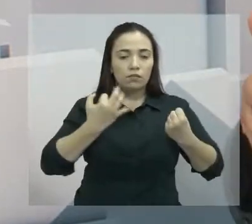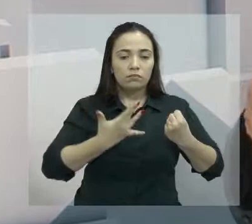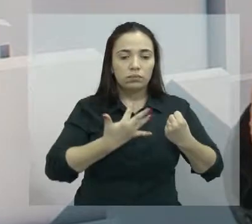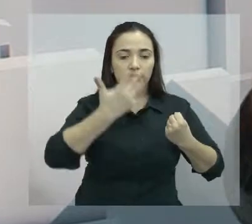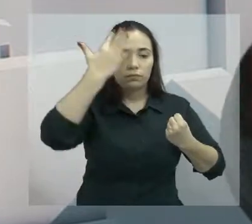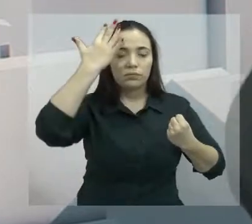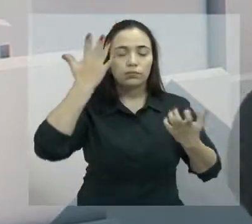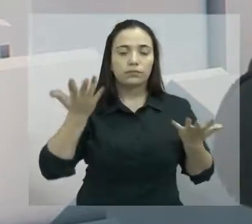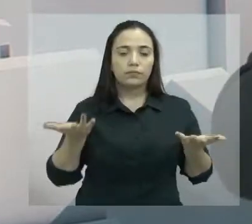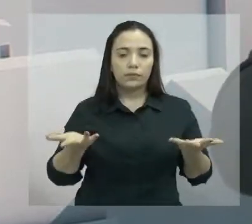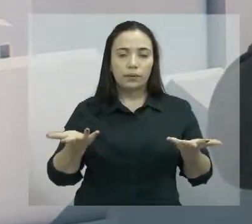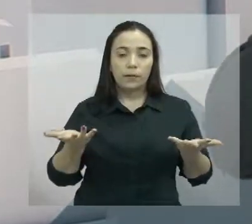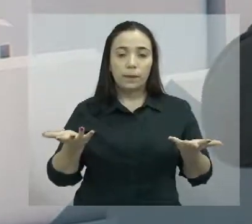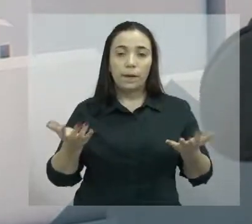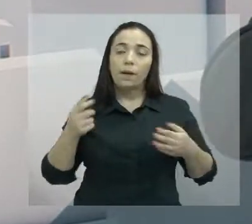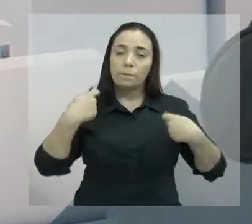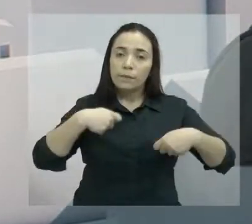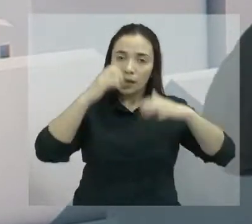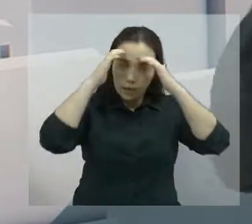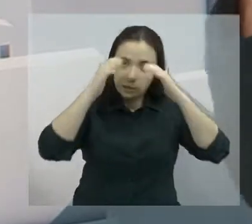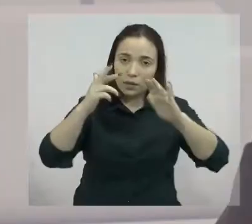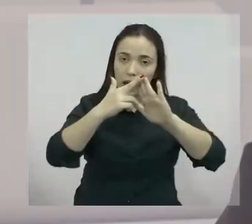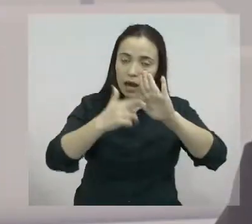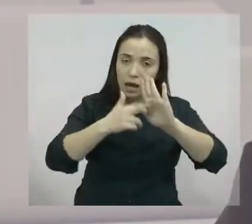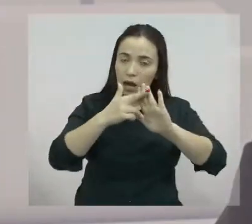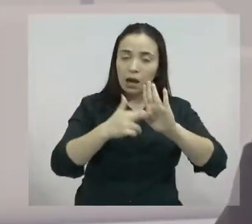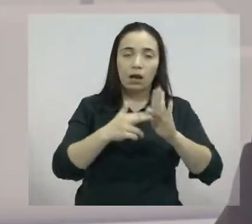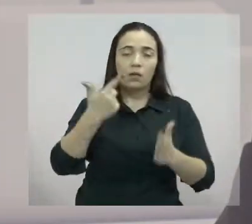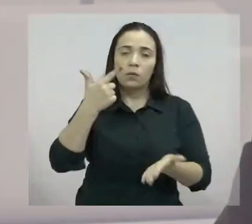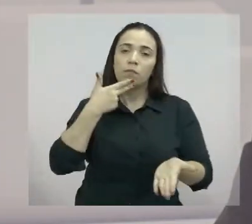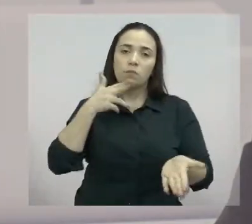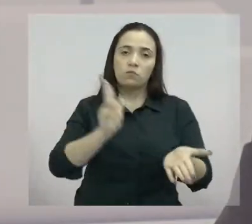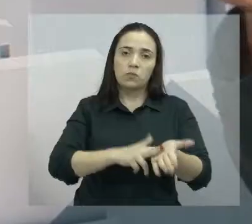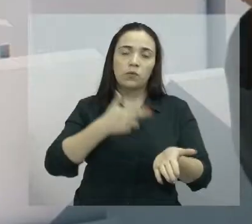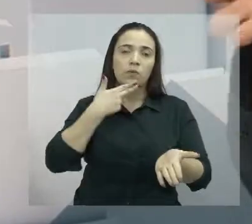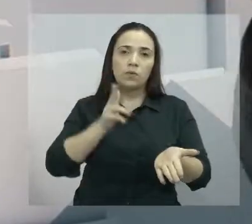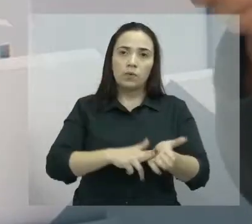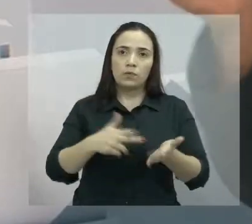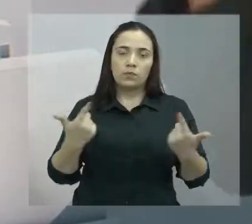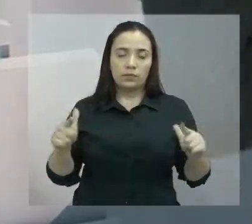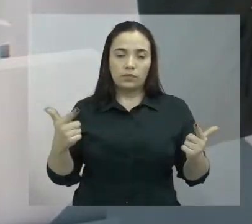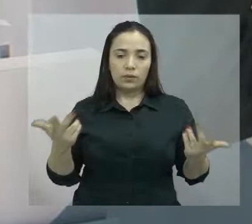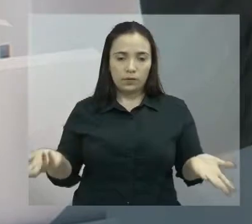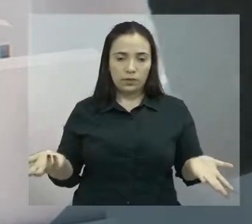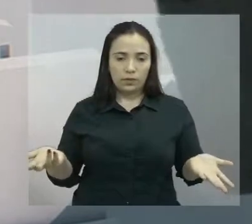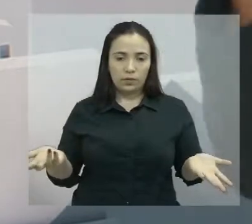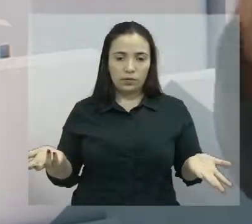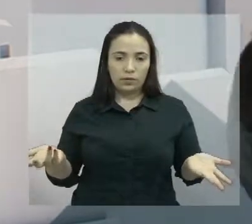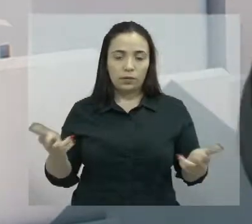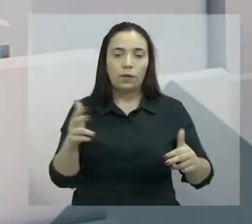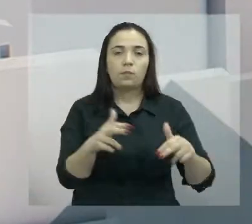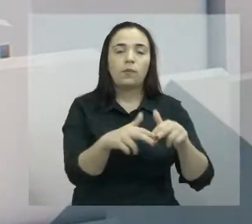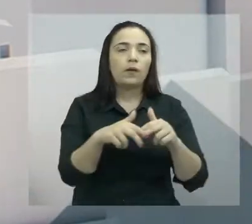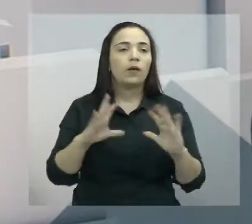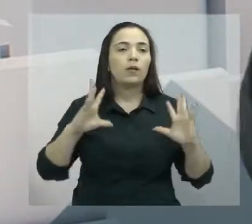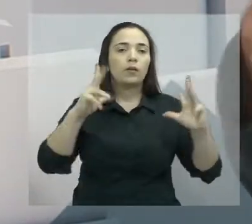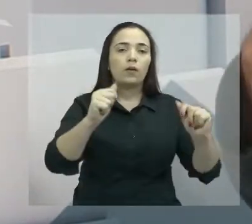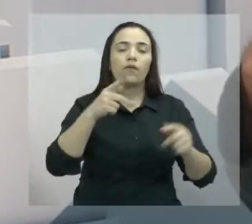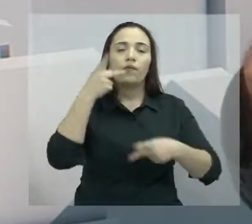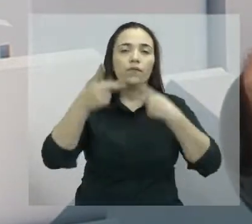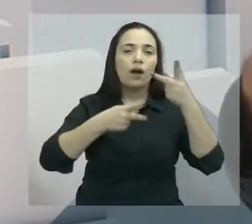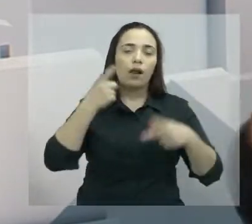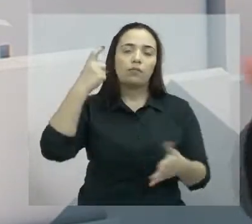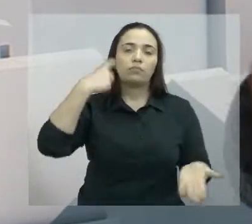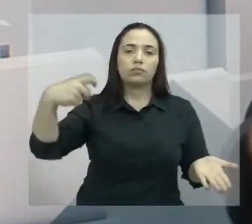limite de velocidade, quer dizer, não vai ter registro de infração de trânsito. Então, quer dizer, essa indústria que chamam,